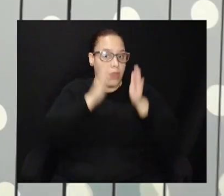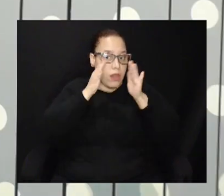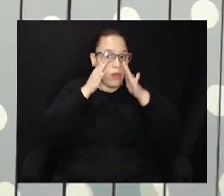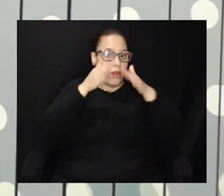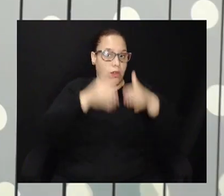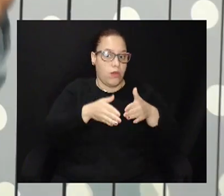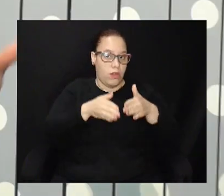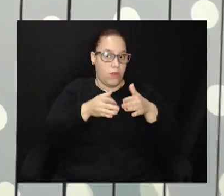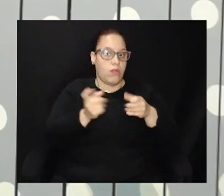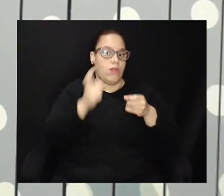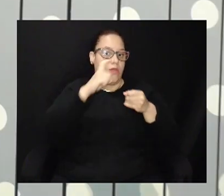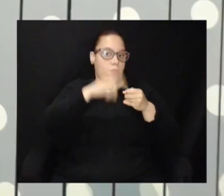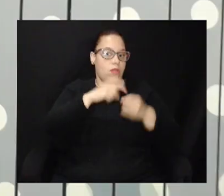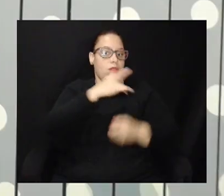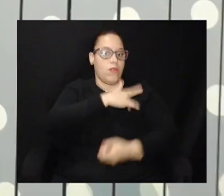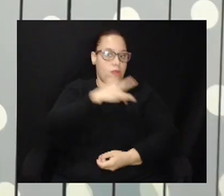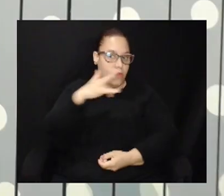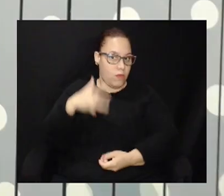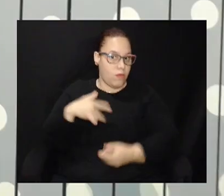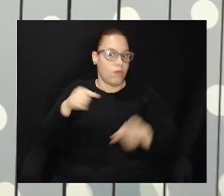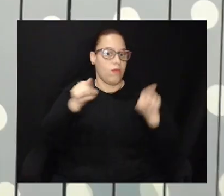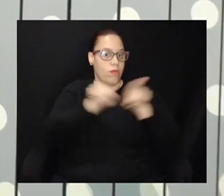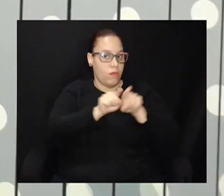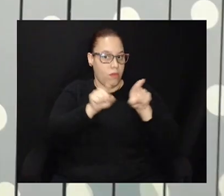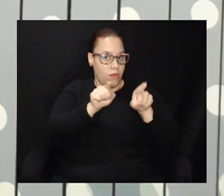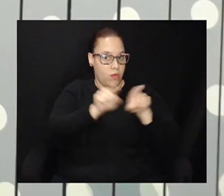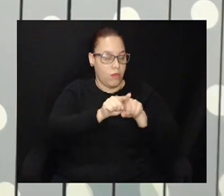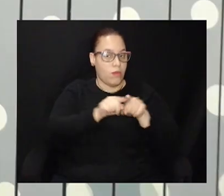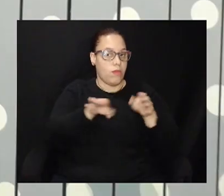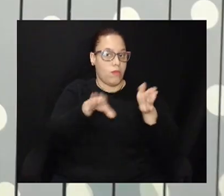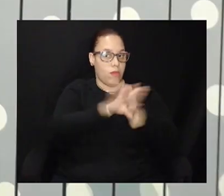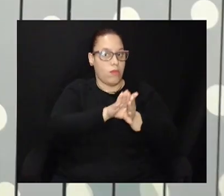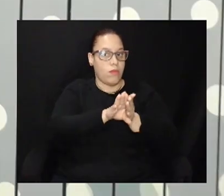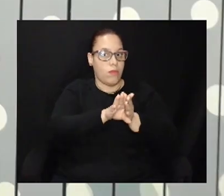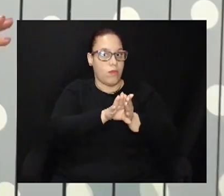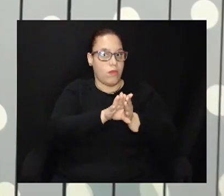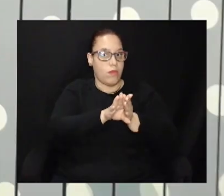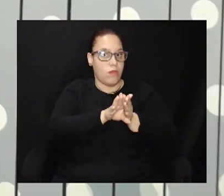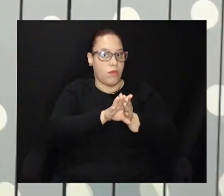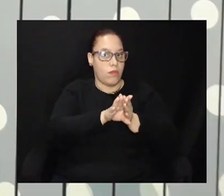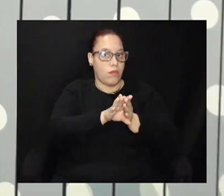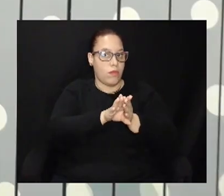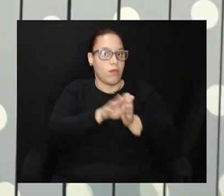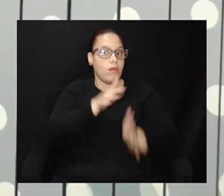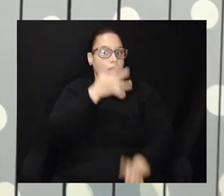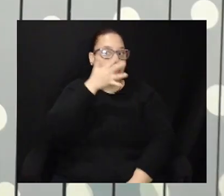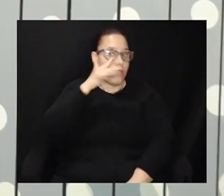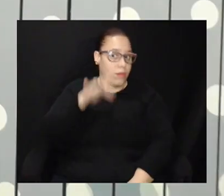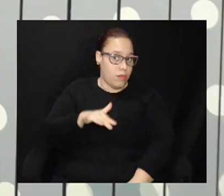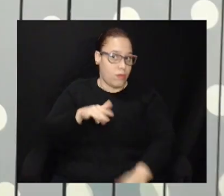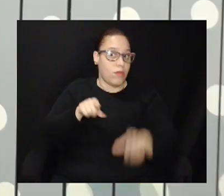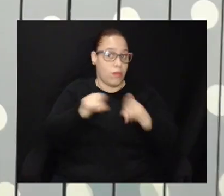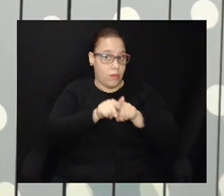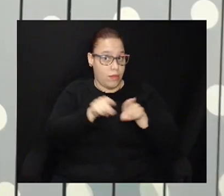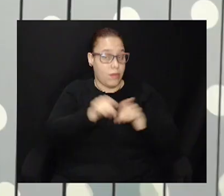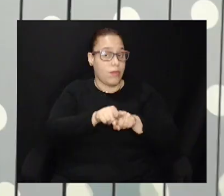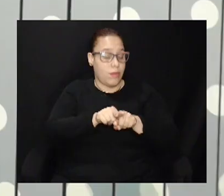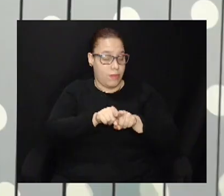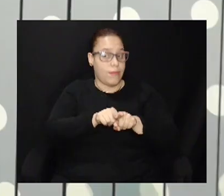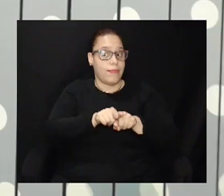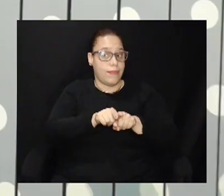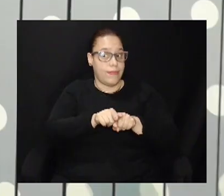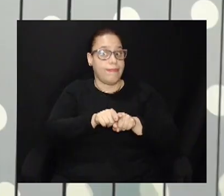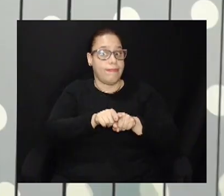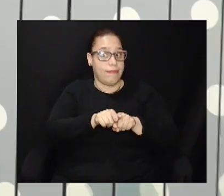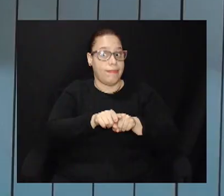para a saúde, também entrando nessa questão das crianças também. Agora a gente está nessa fase,